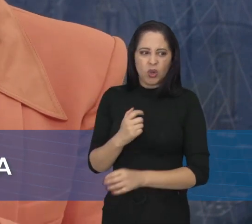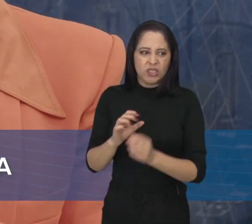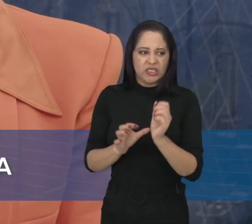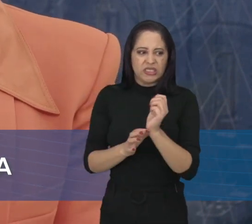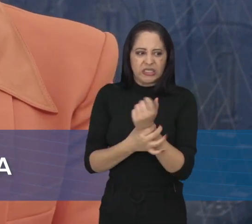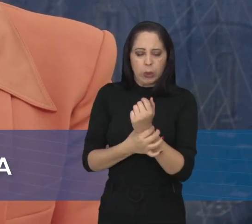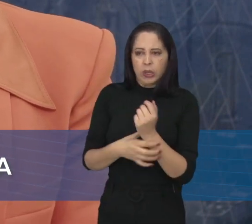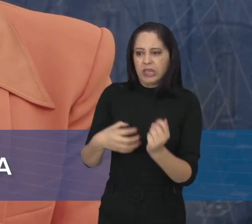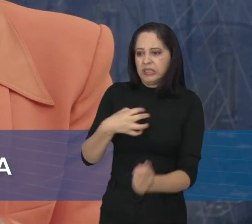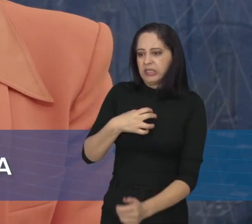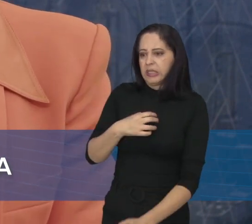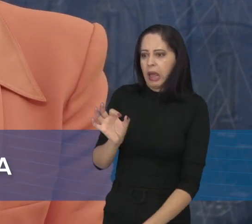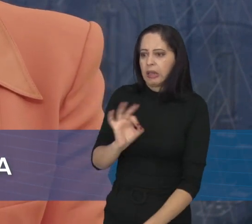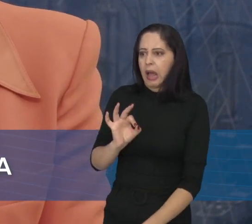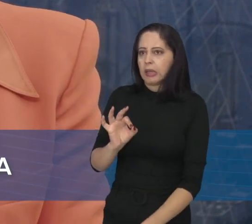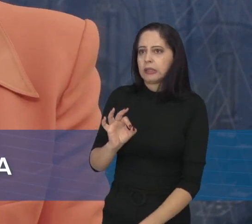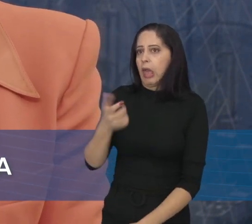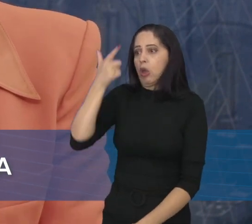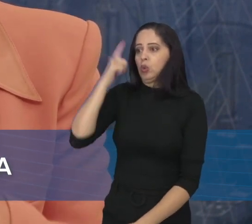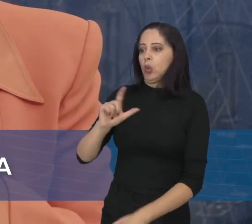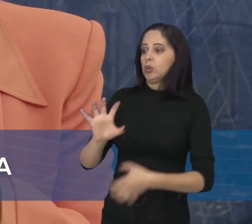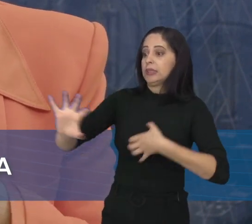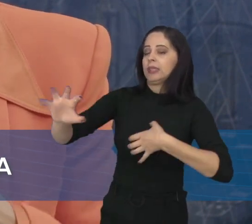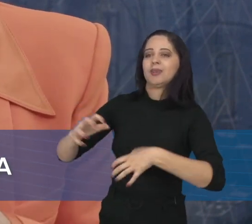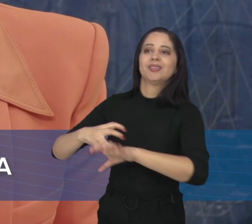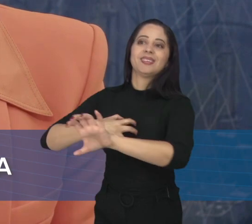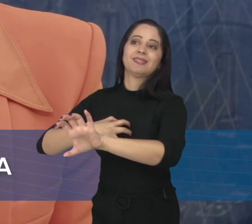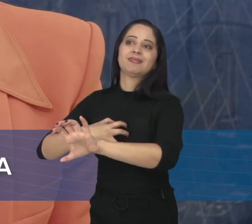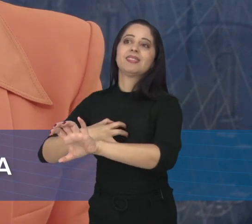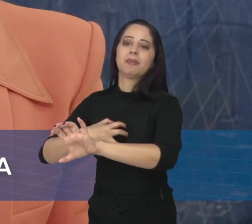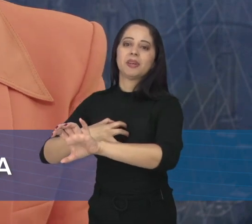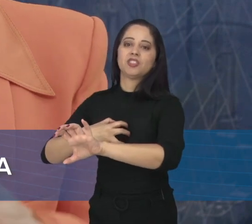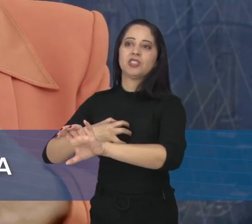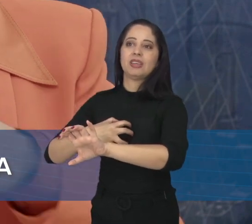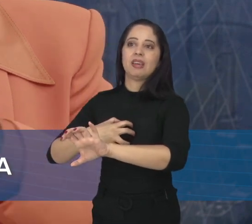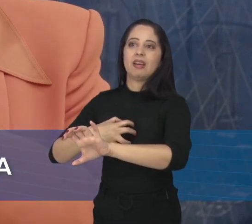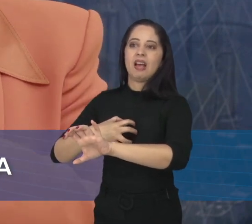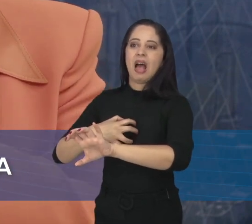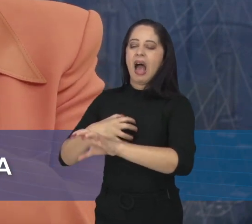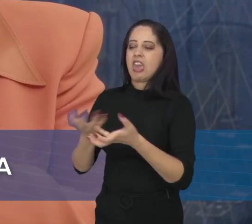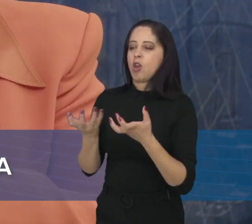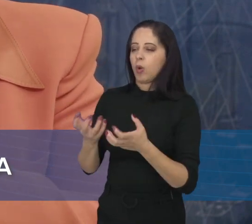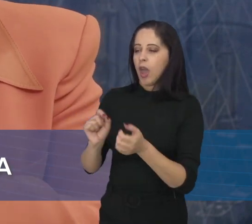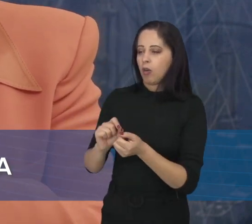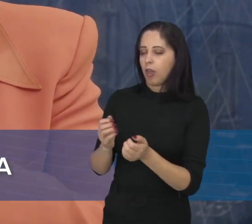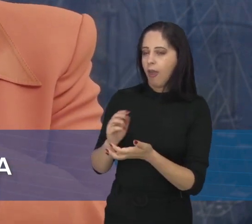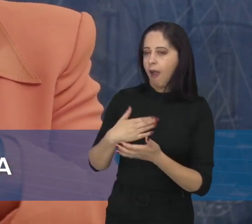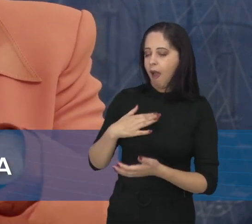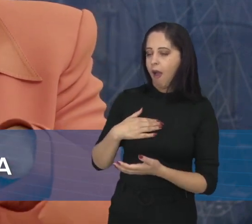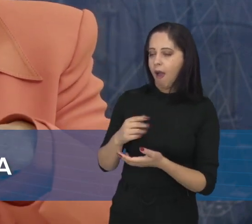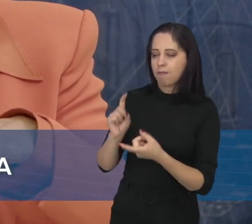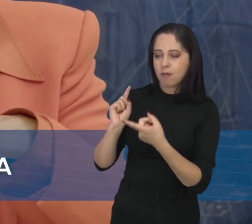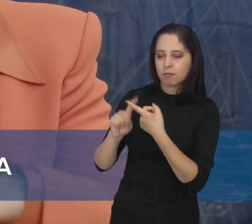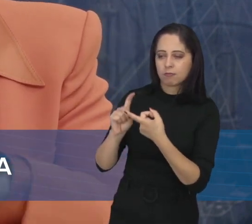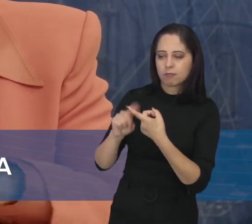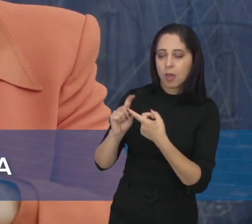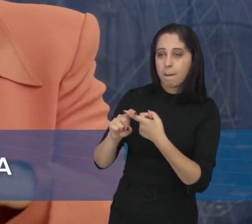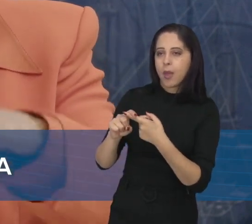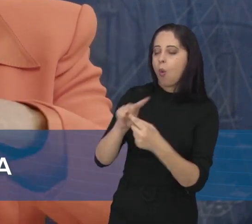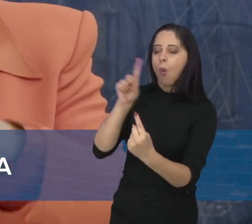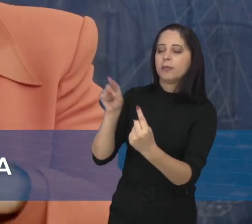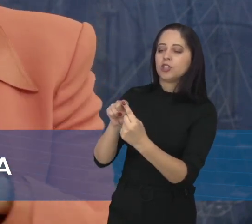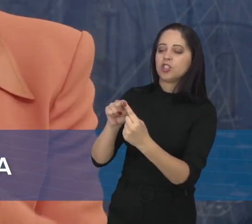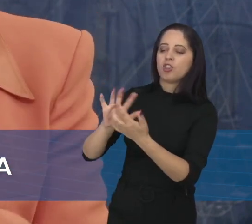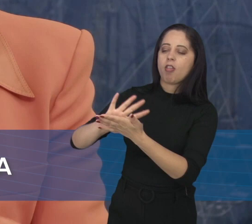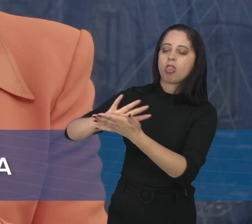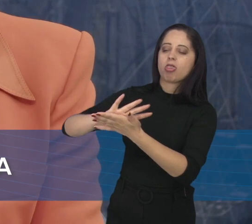segura de mim, eu não consigo. Eu tendo a destruir para nivelar o outro aqui